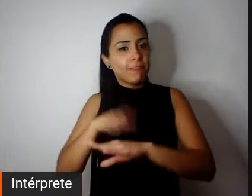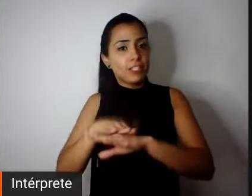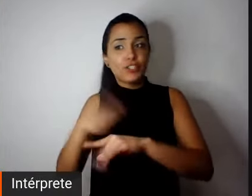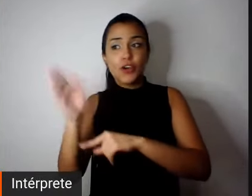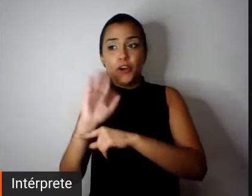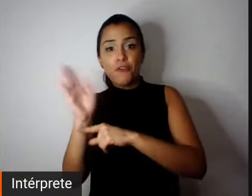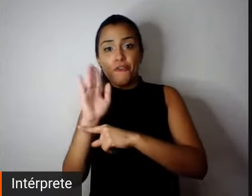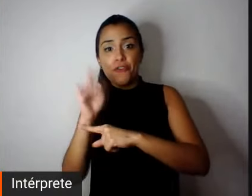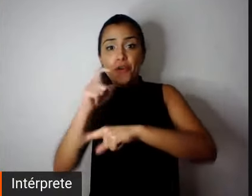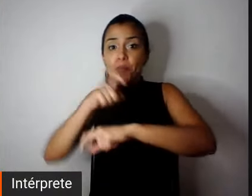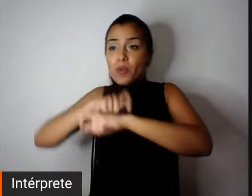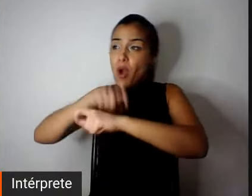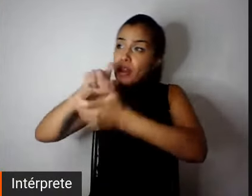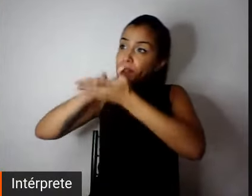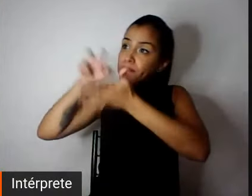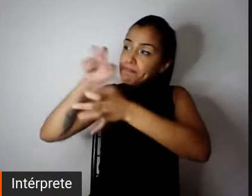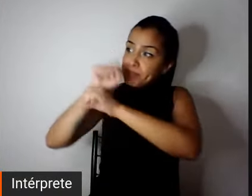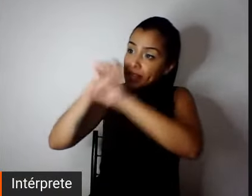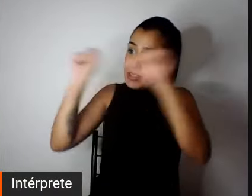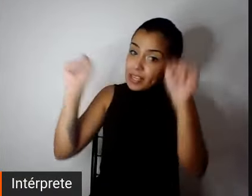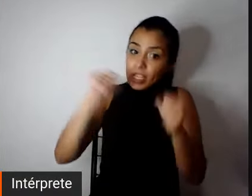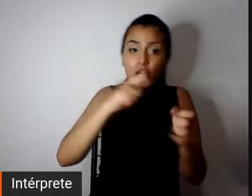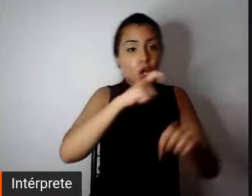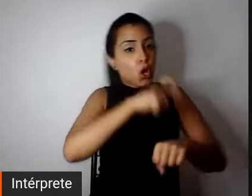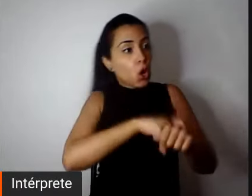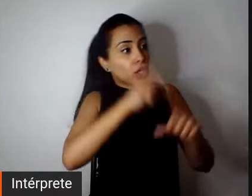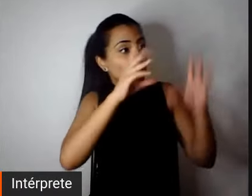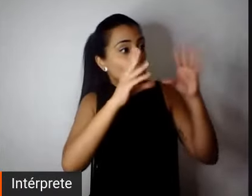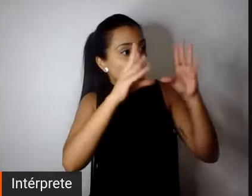foi, eu estou pulando, estou fazendo